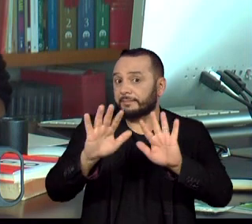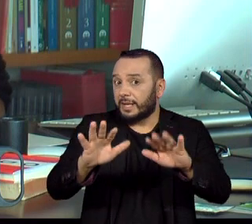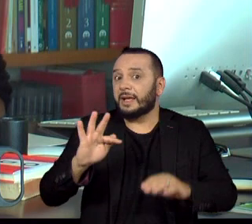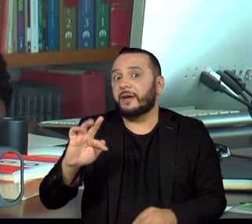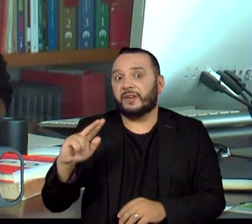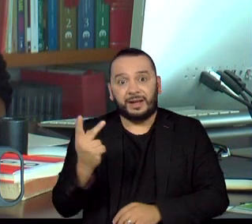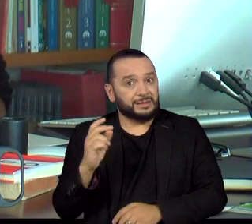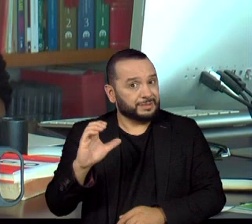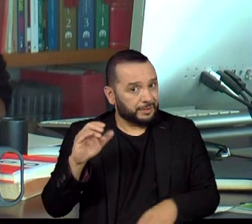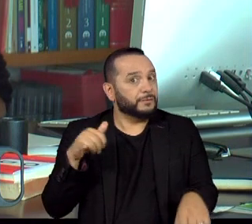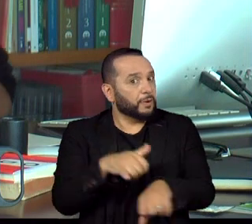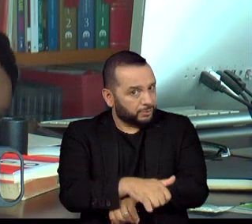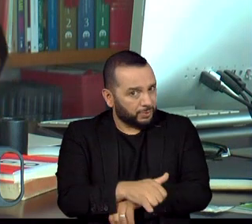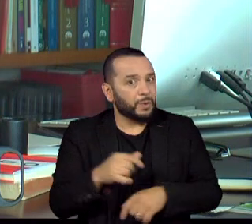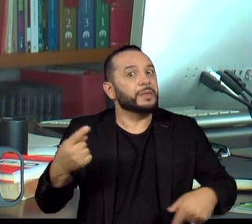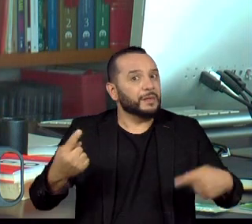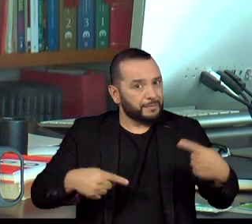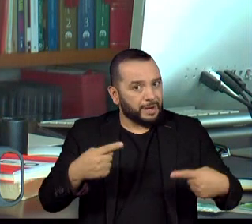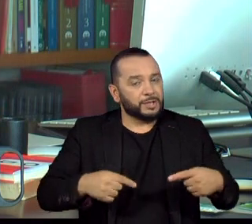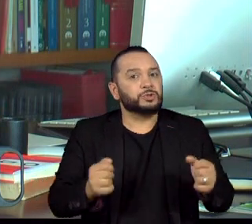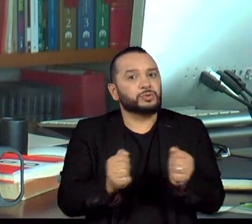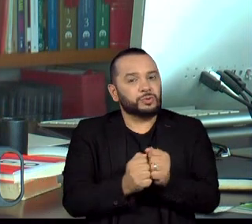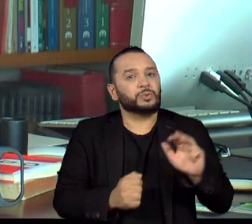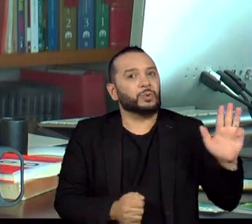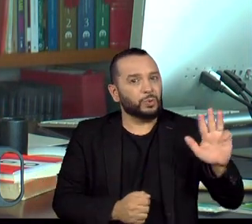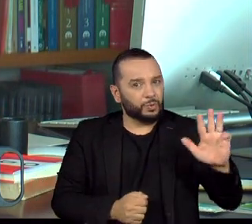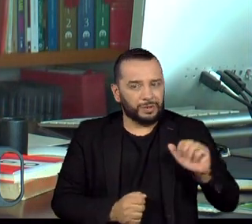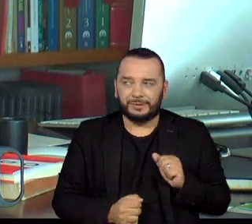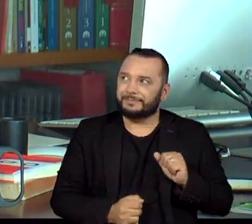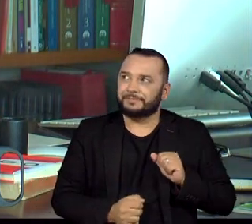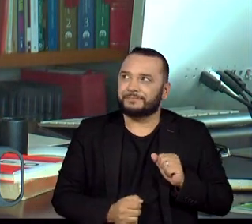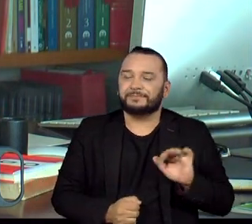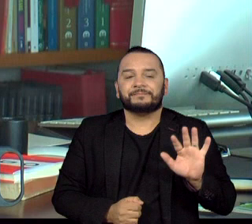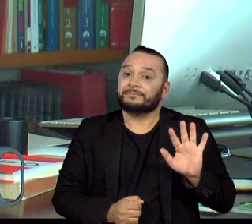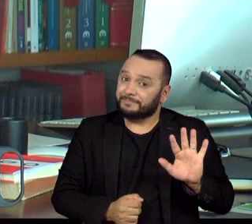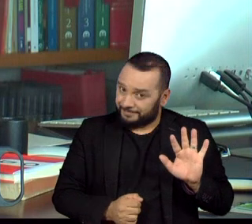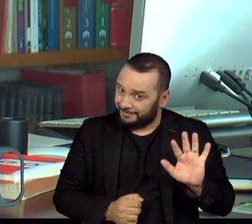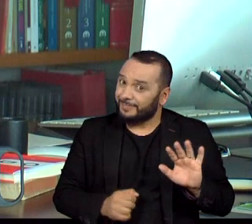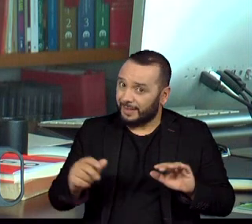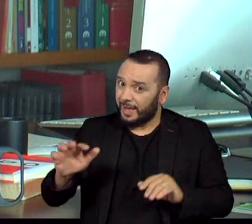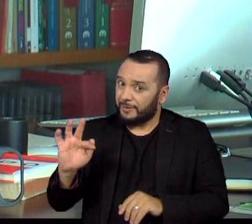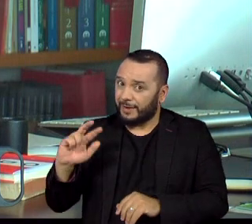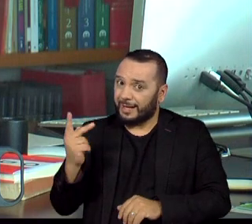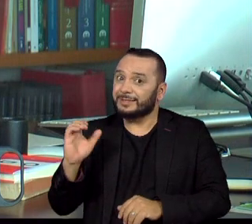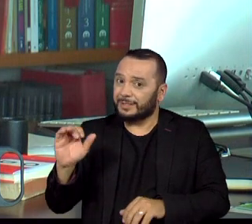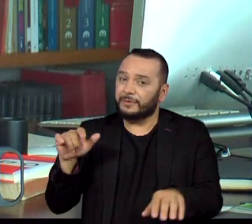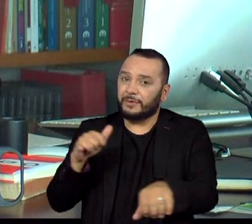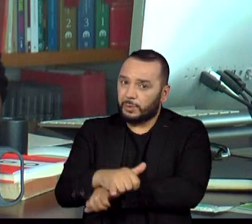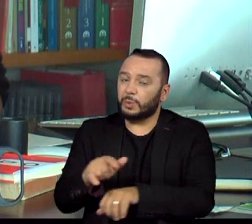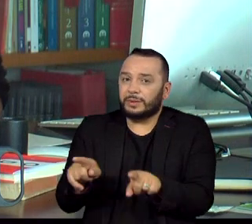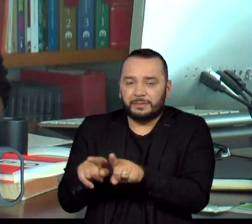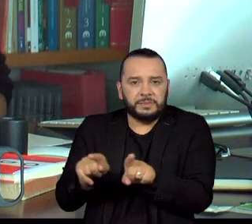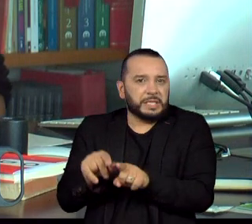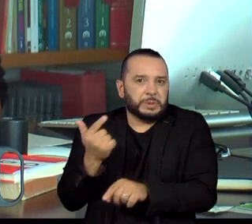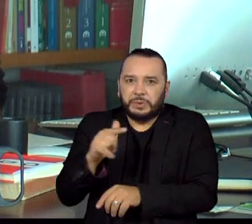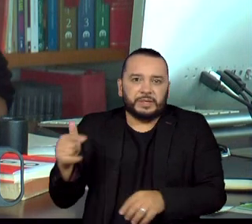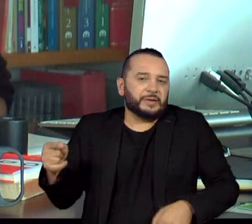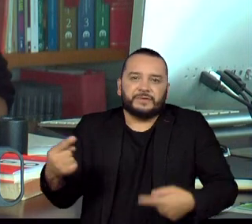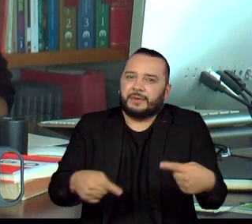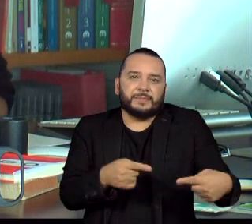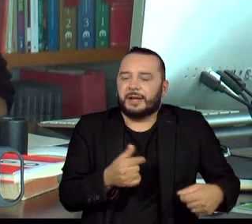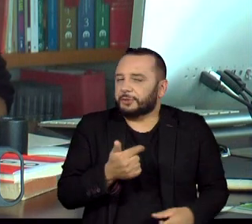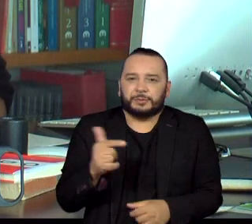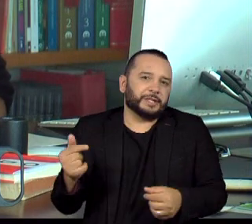Lula, bom, também nem teve segundo turno lá, né? Mas não teve debate, a gente não